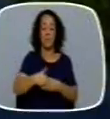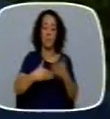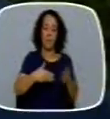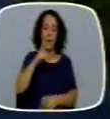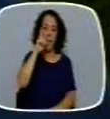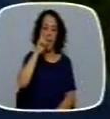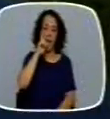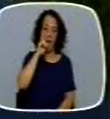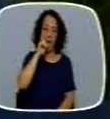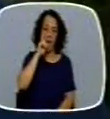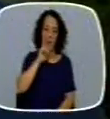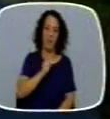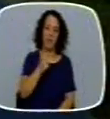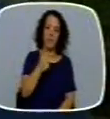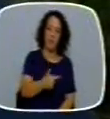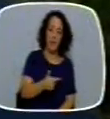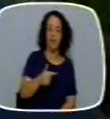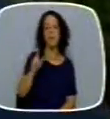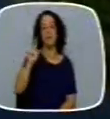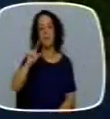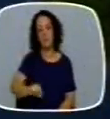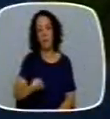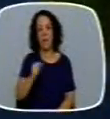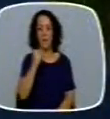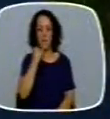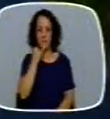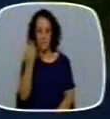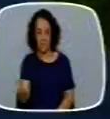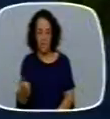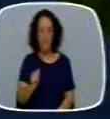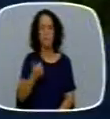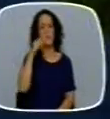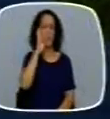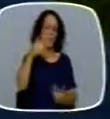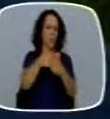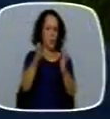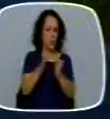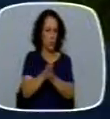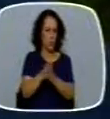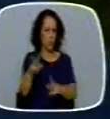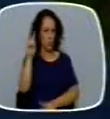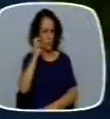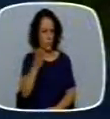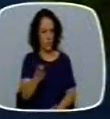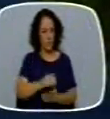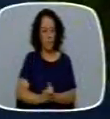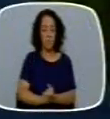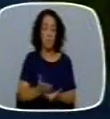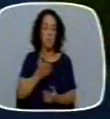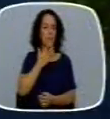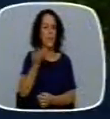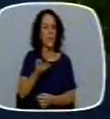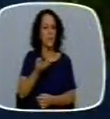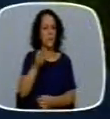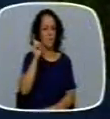o Zé Pedro. Boa tarde a vocês também e a todos os que estão a ouvir. É realmente muito importante, Joana. É importante